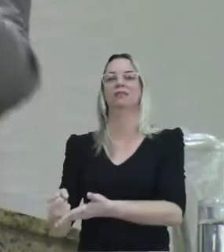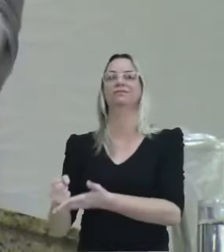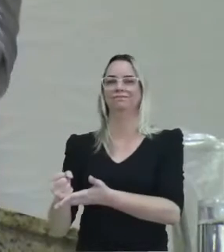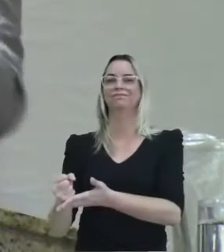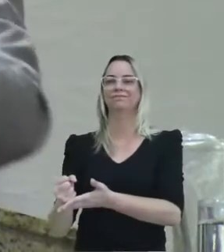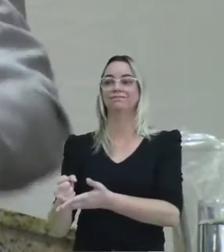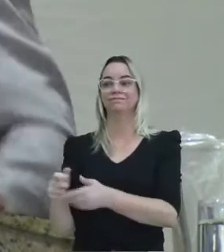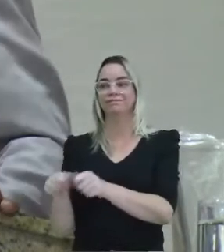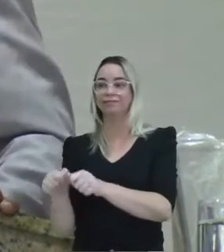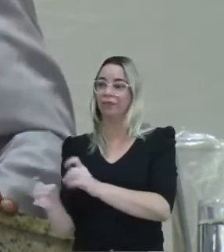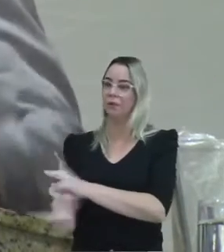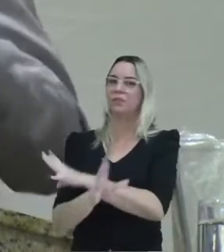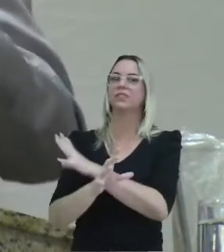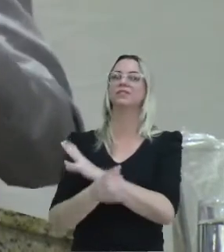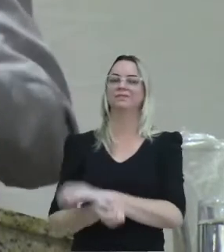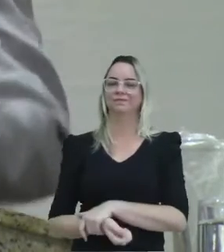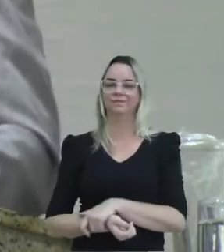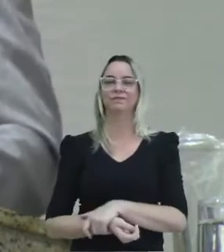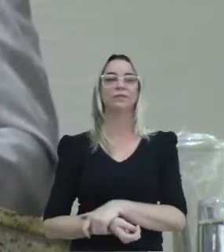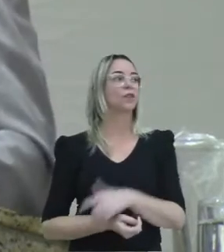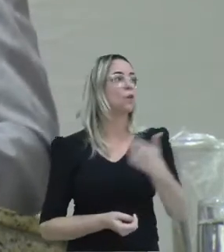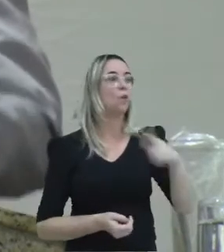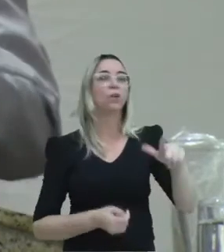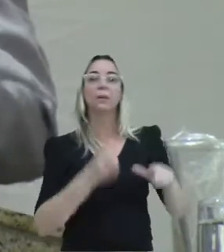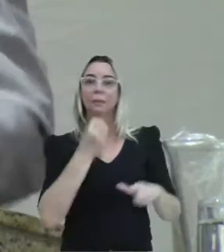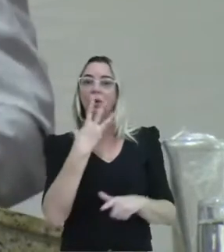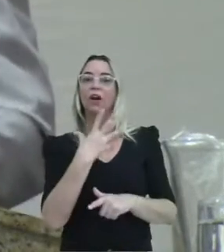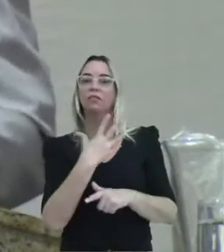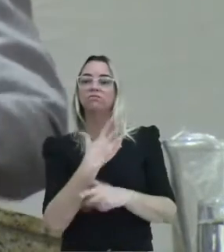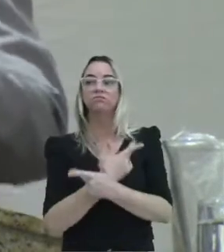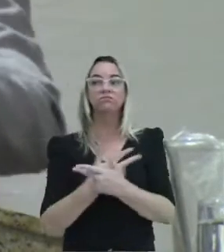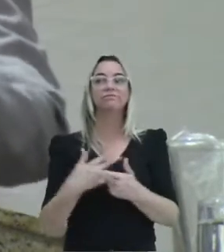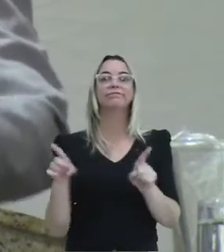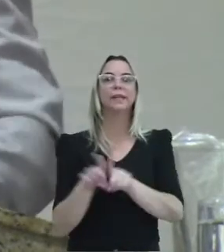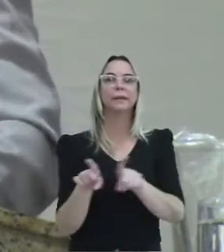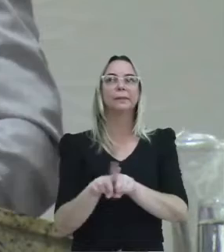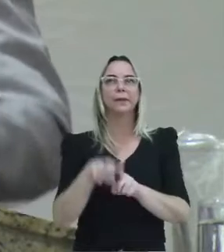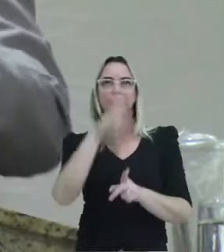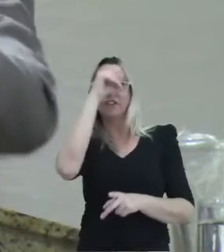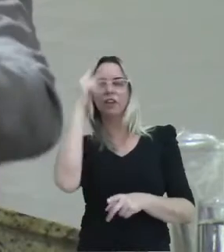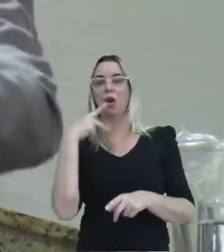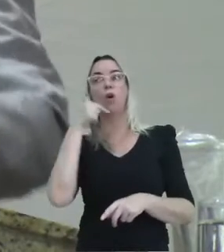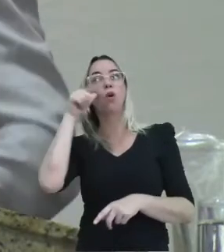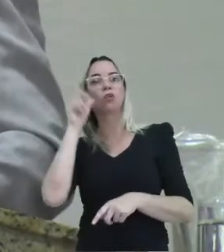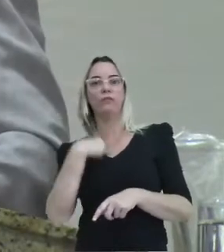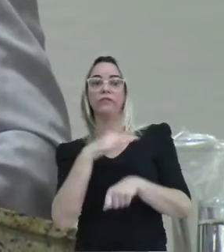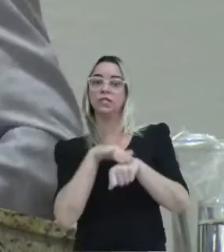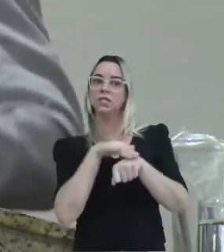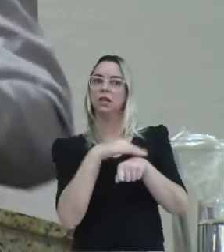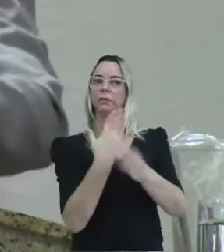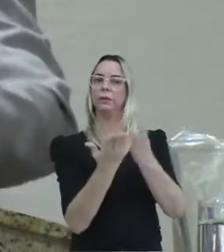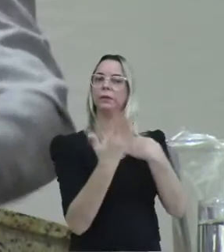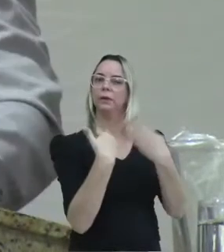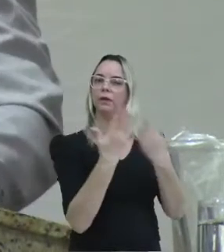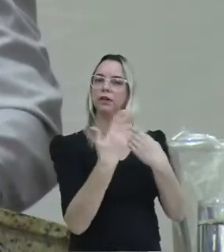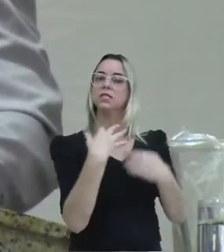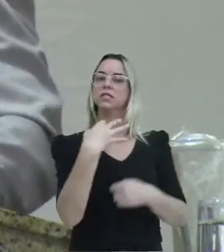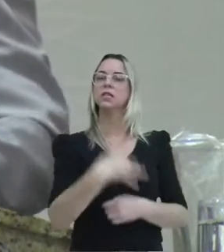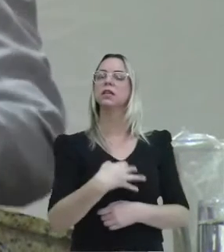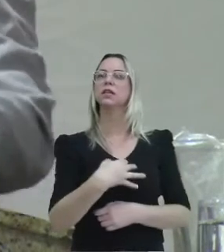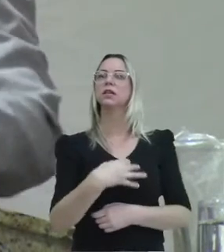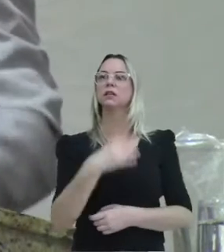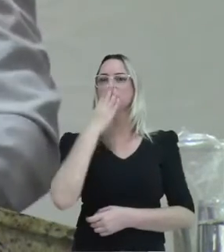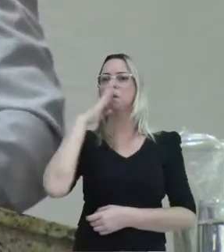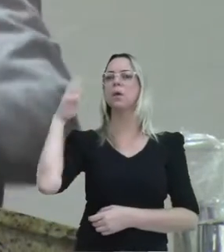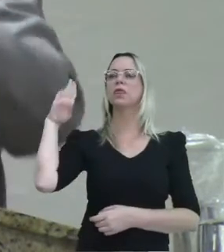outra coisa boa também, que eu falei ontem com o prefeito, e ele disse que podia estar garantido e prometer isso